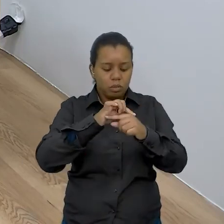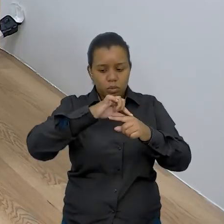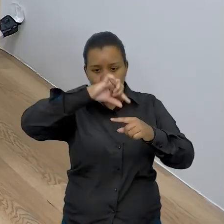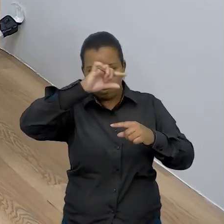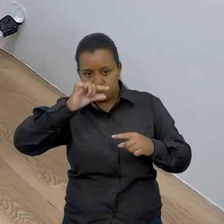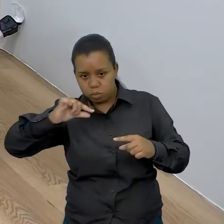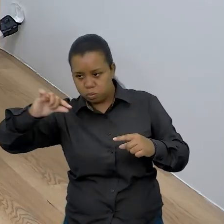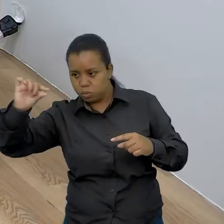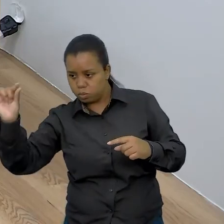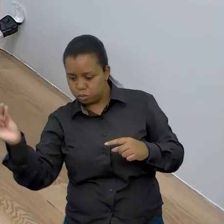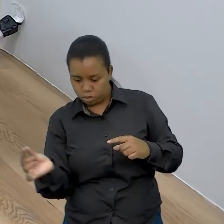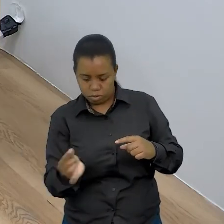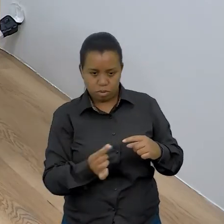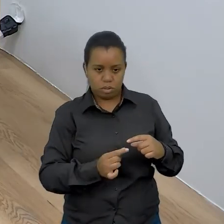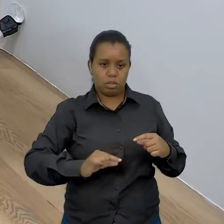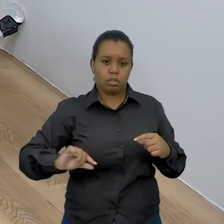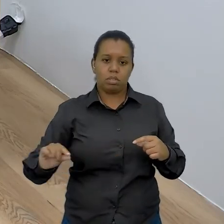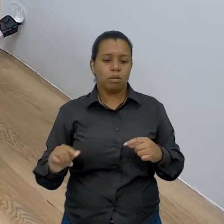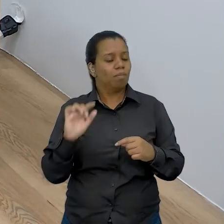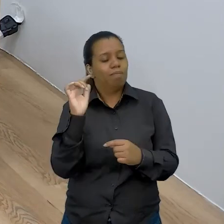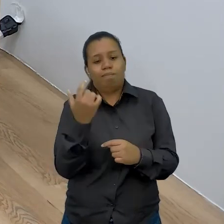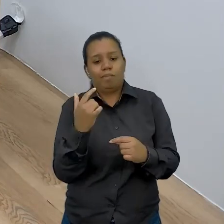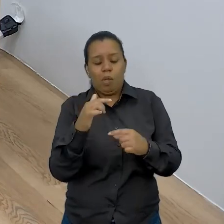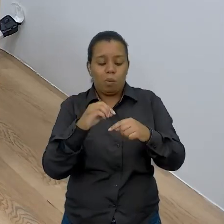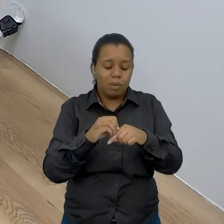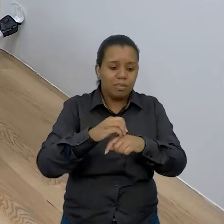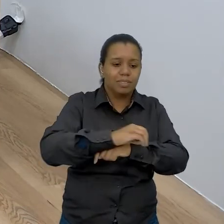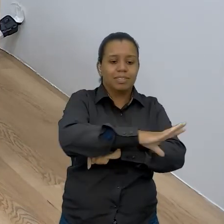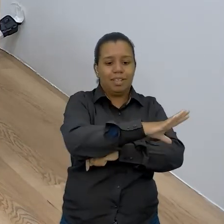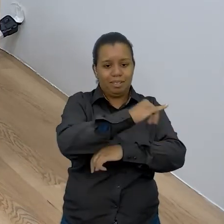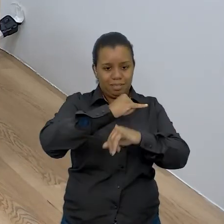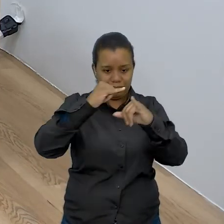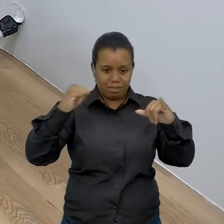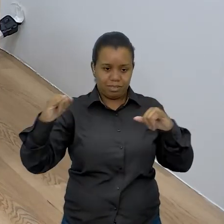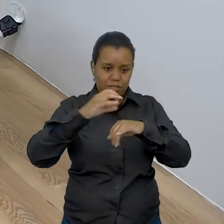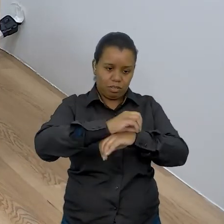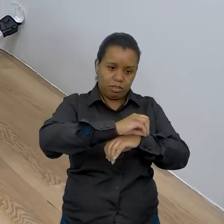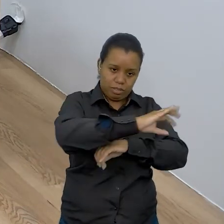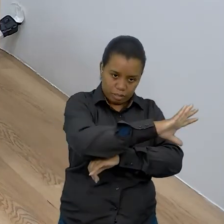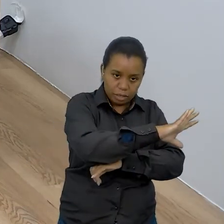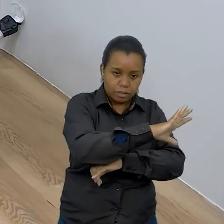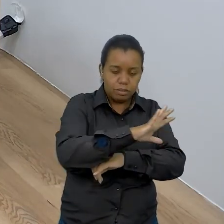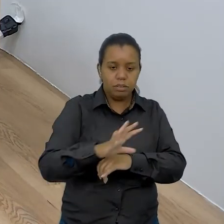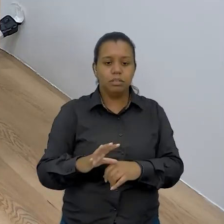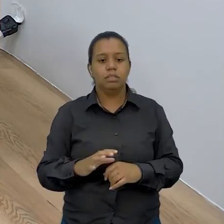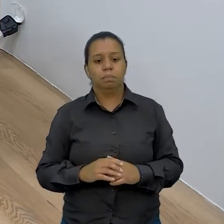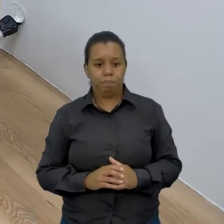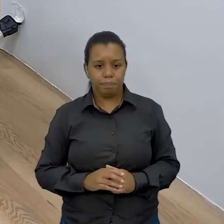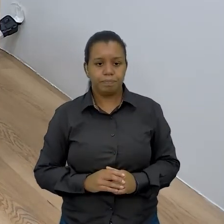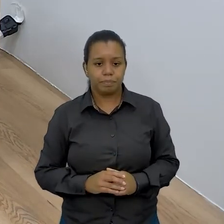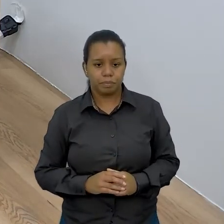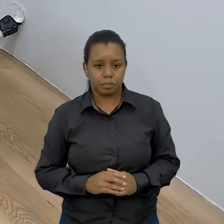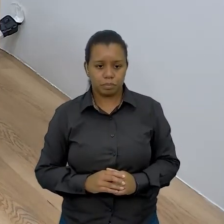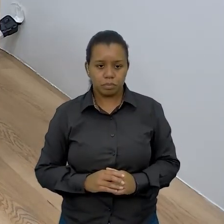elétrons circularem por dentro da sua instalação, eles saem, né? Parte desses elétrons saem de